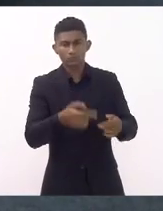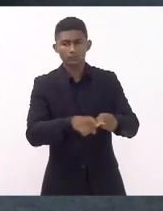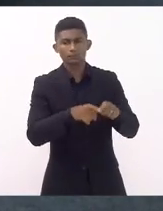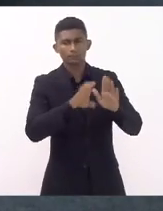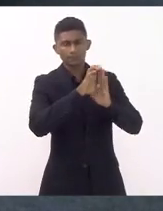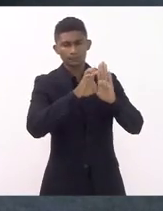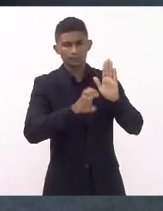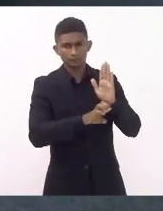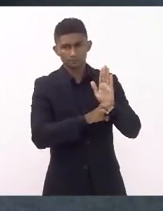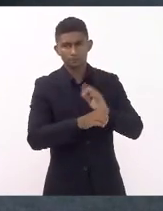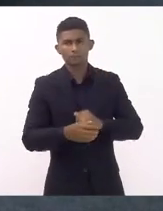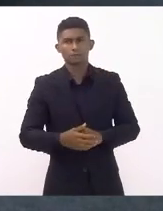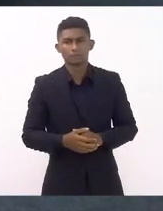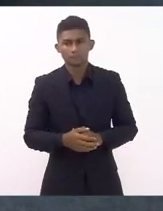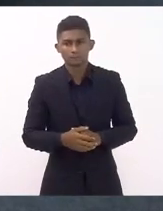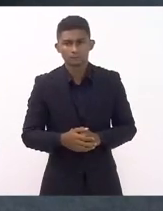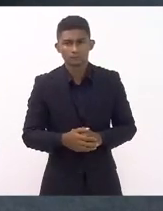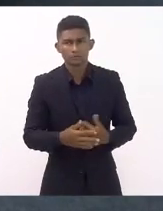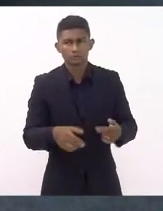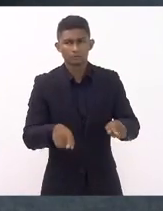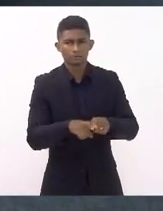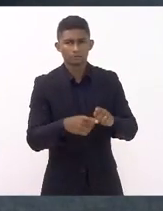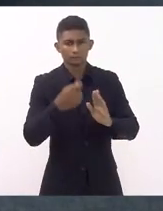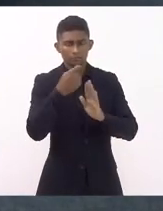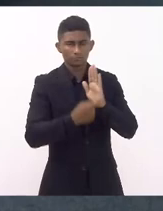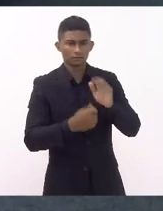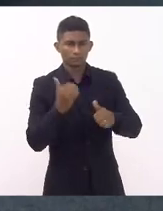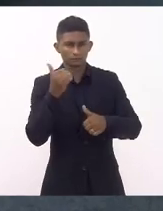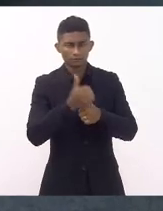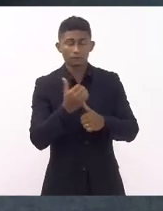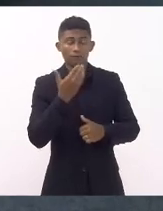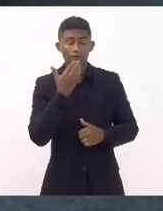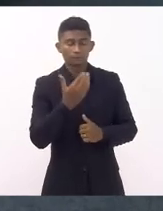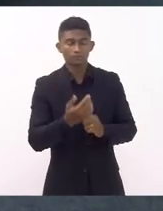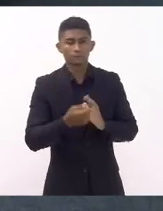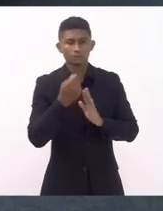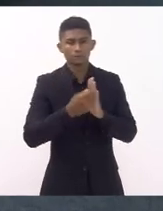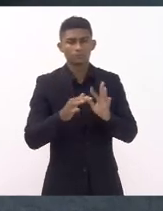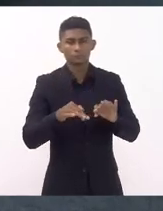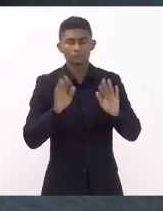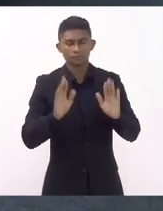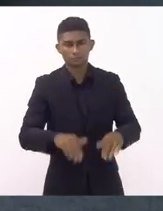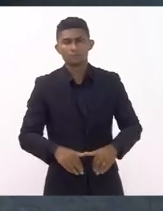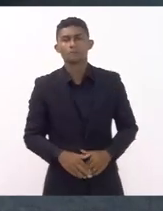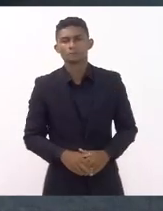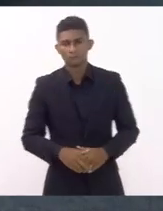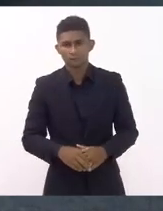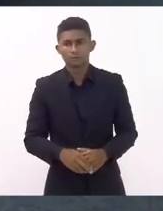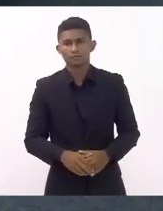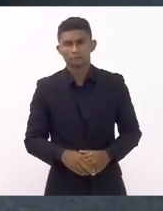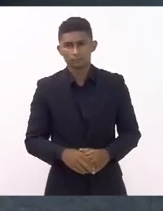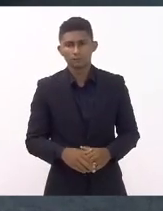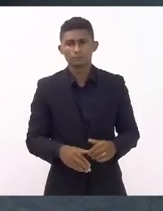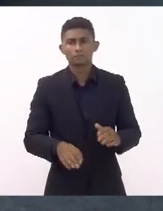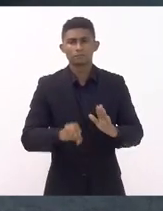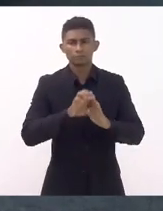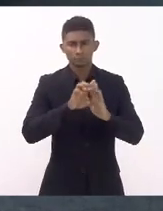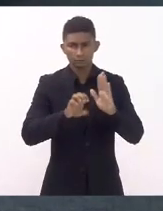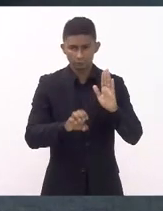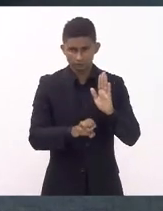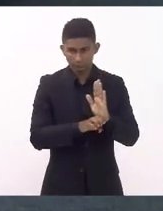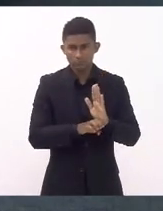emendas, concluindo por substitutivo, pedindo forma final de redação, senhor presidente, acolhendo a emenda do deputado